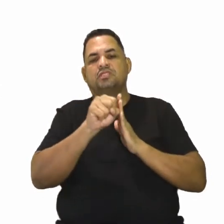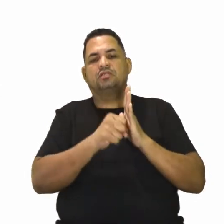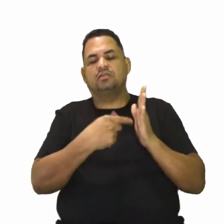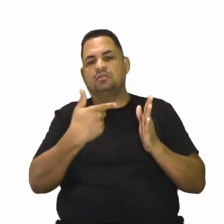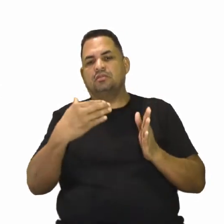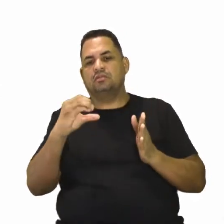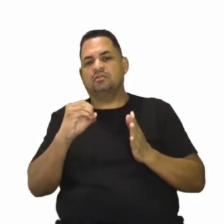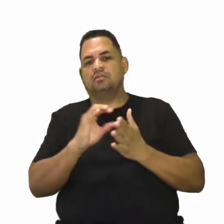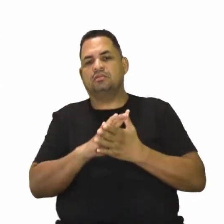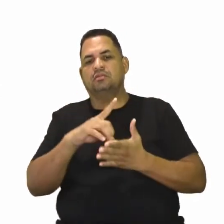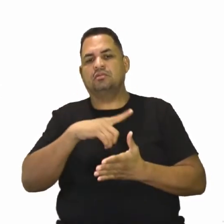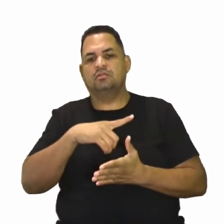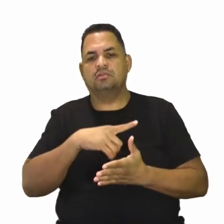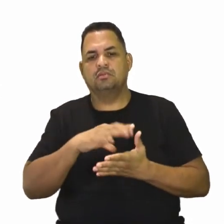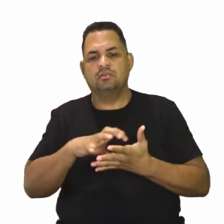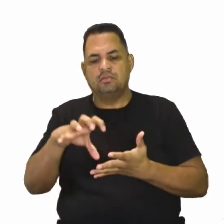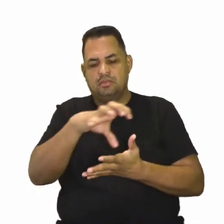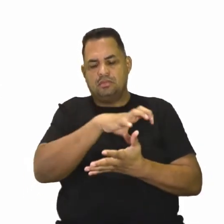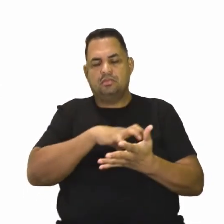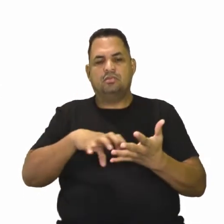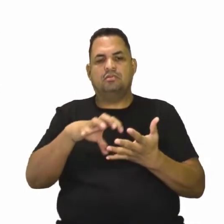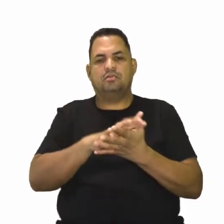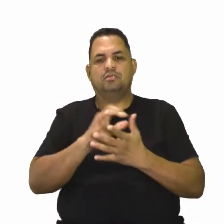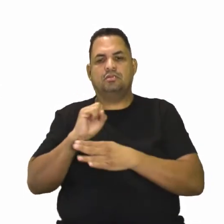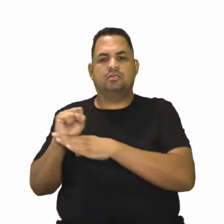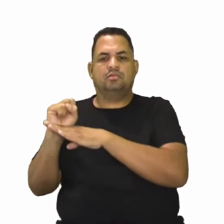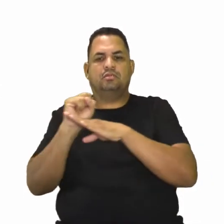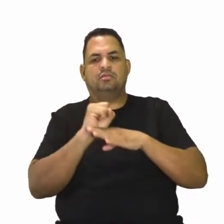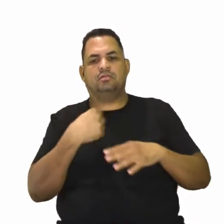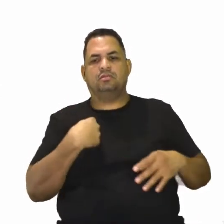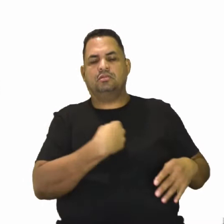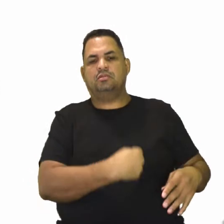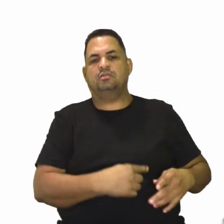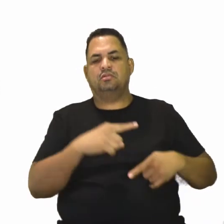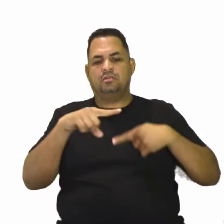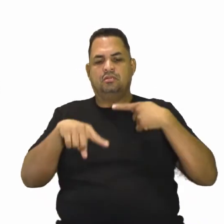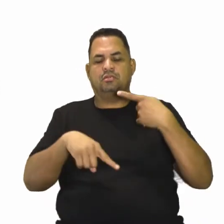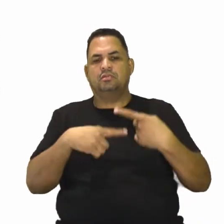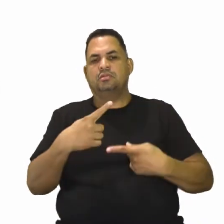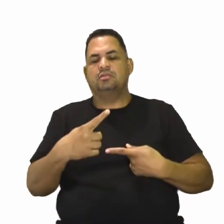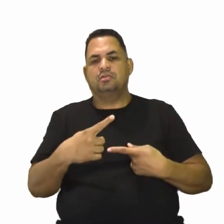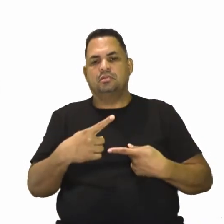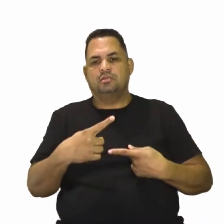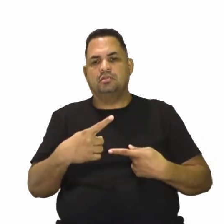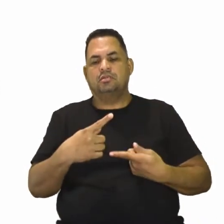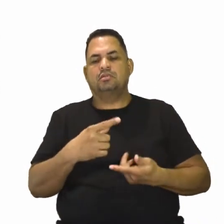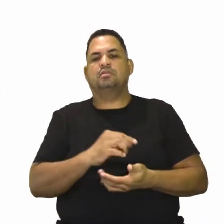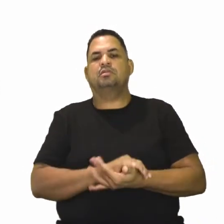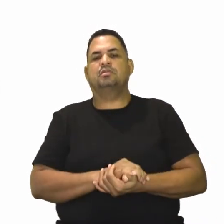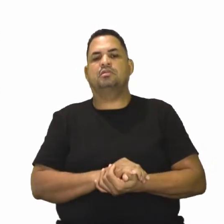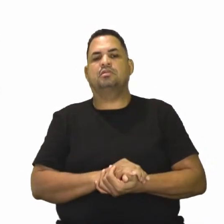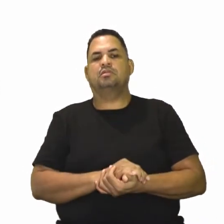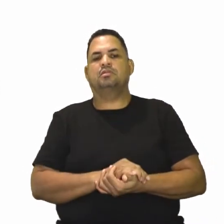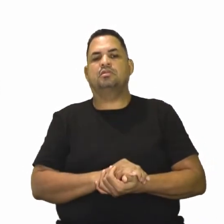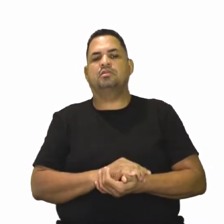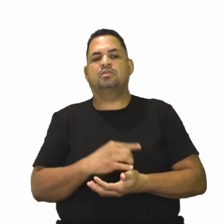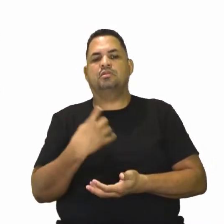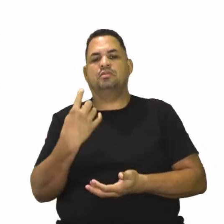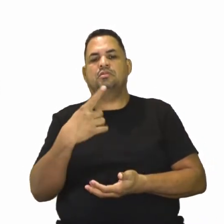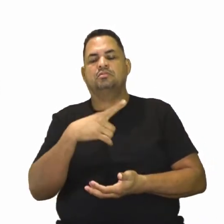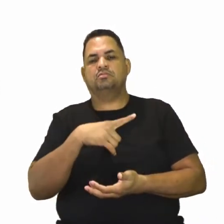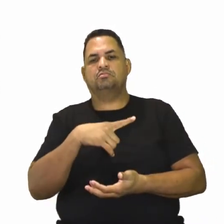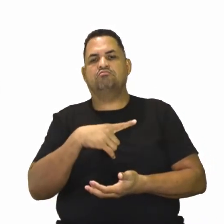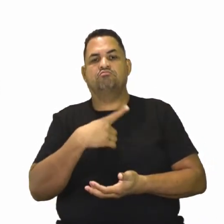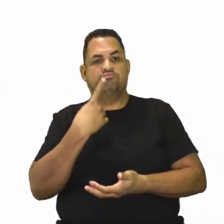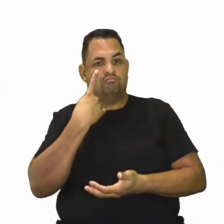70. Nós tivemos aí a Revolução Socialista na China, e depois da Revolução Socialista na China, nós temos uma coisa que eu